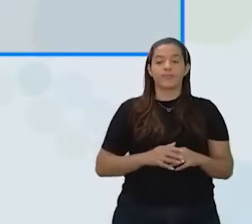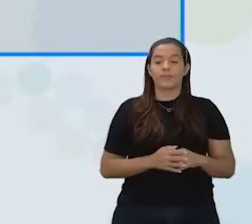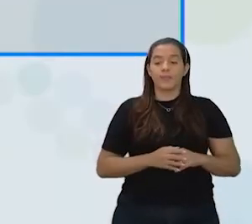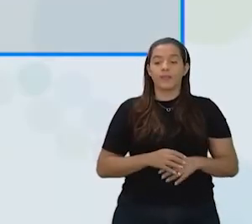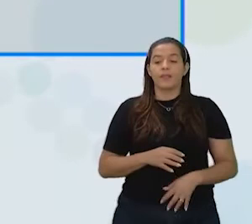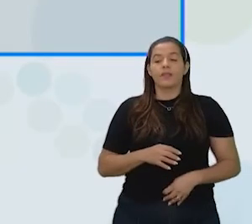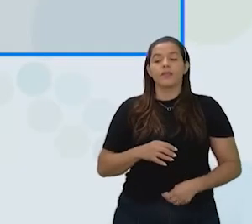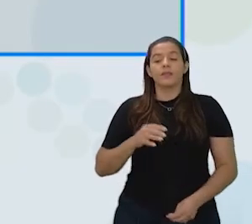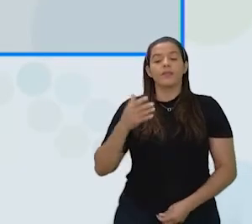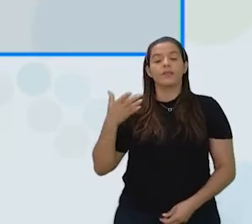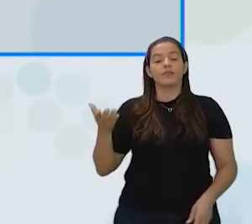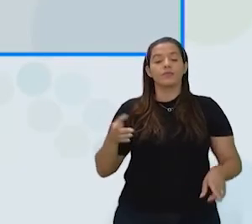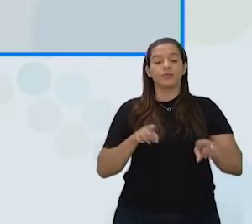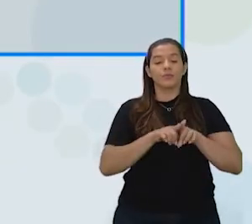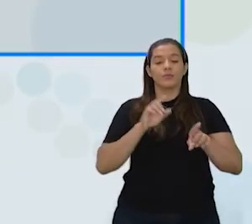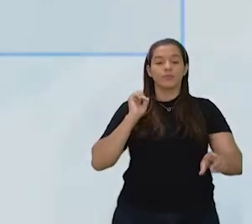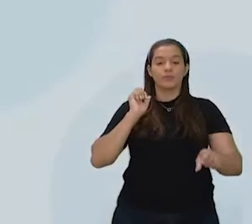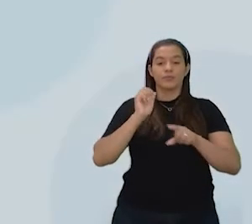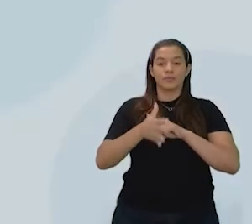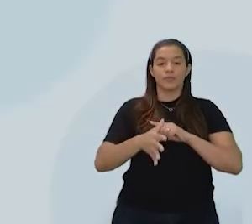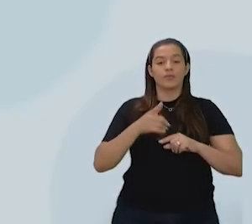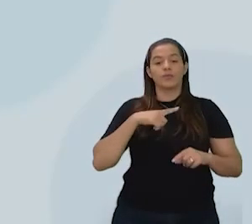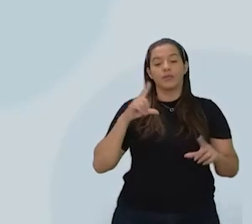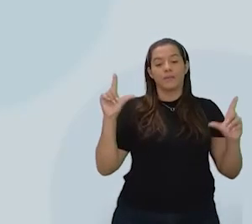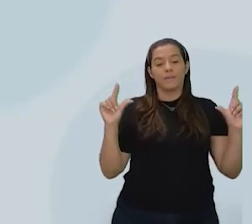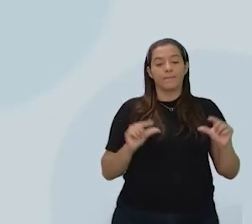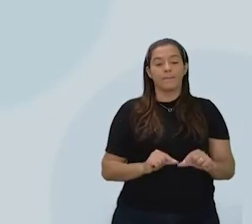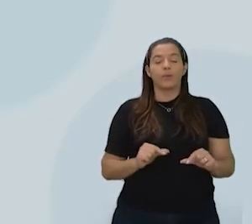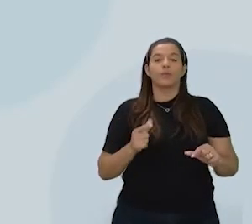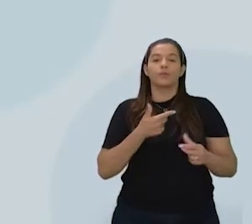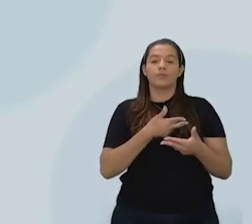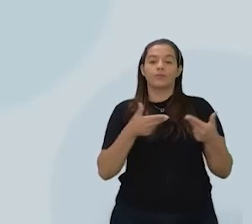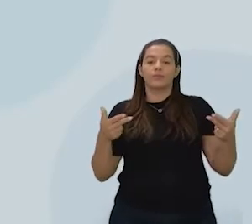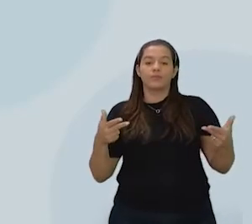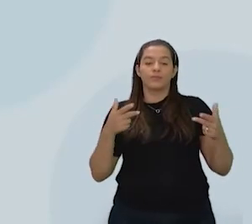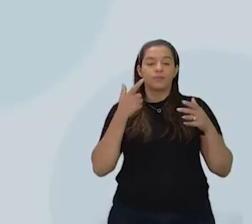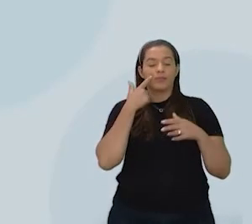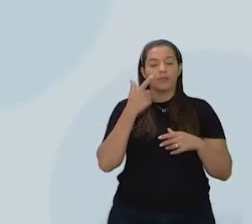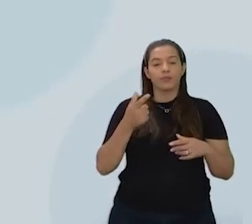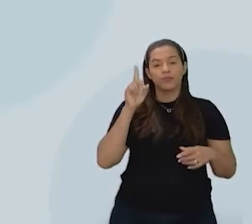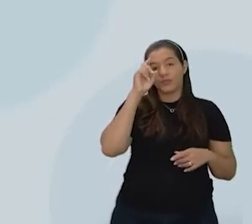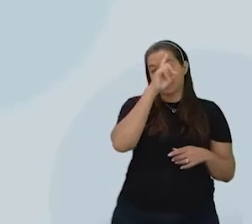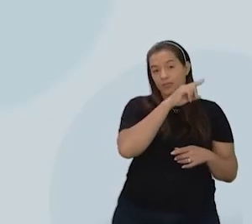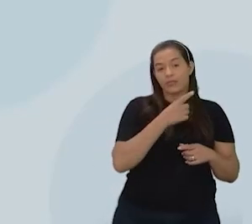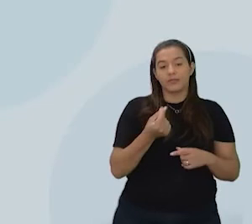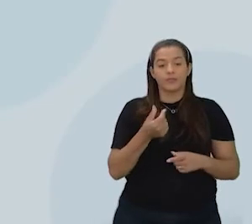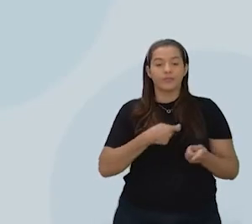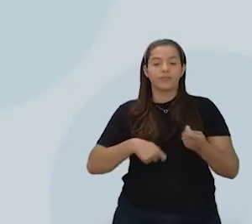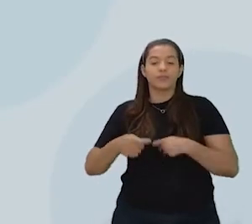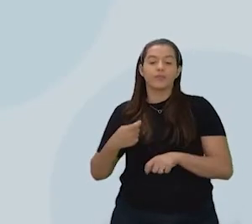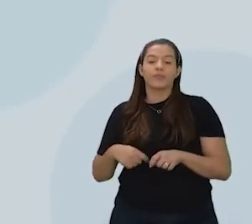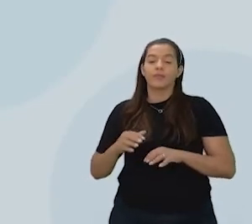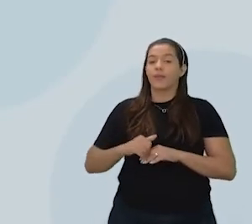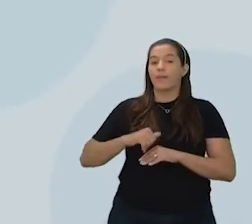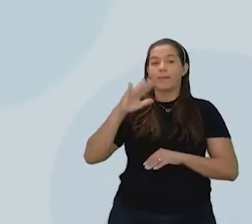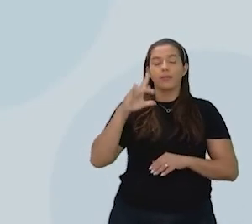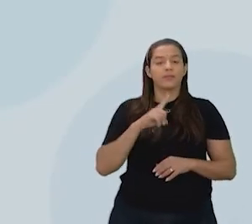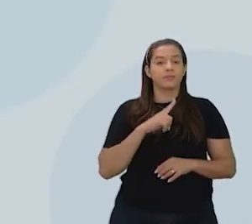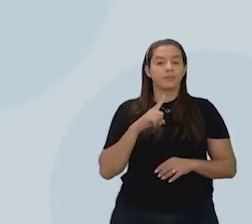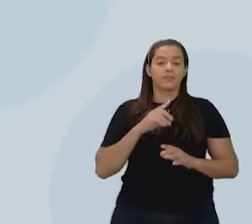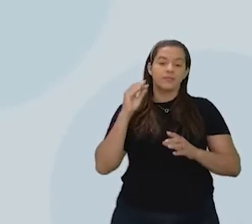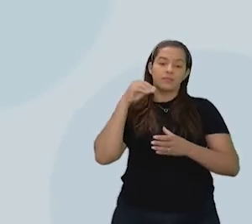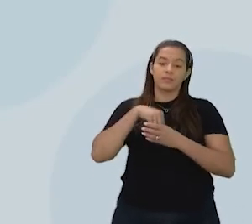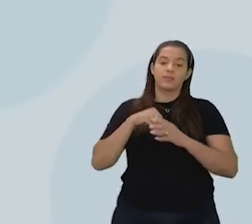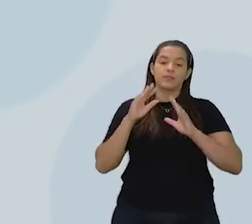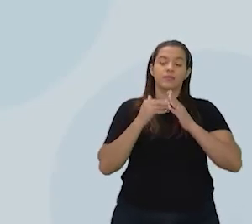tem pouca visibilidade na mídia, passando por dificuldades financeiras, por que é um dos esportes mais praticados na escola? E aí